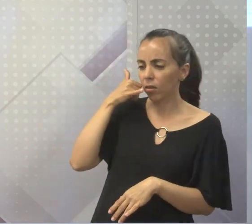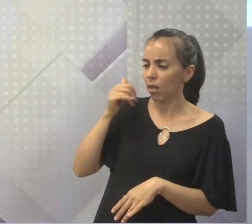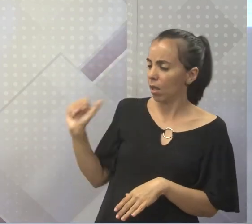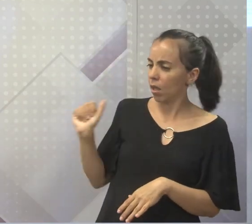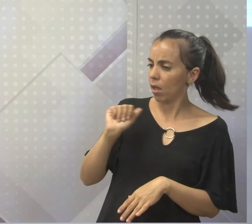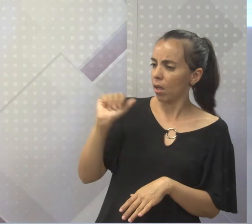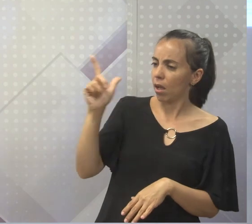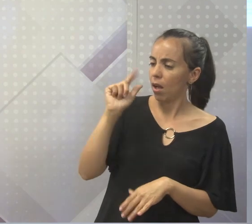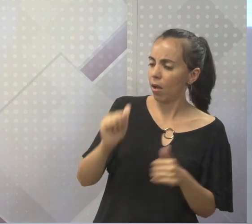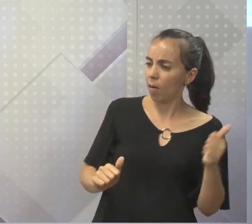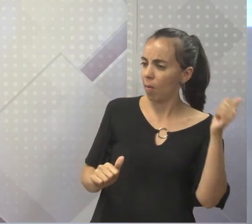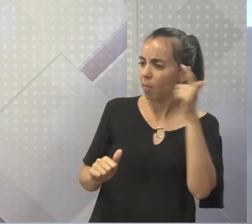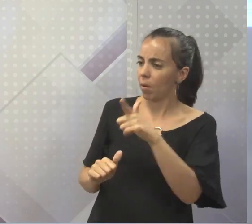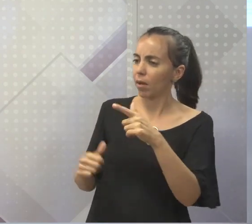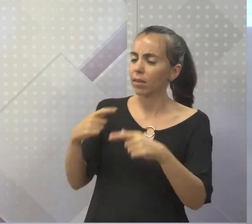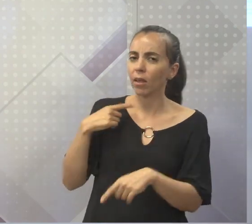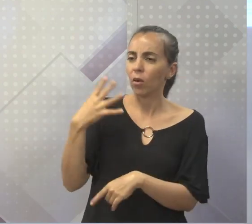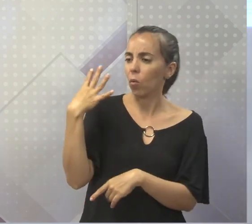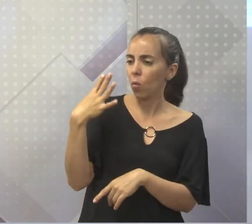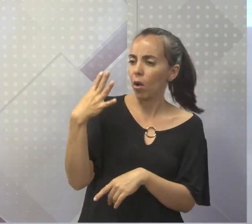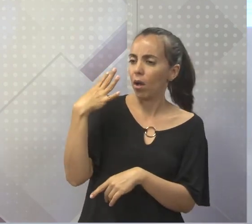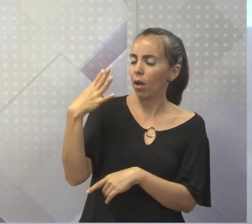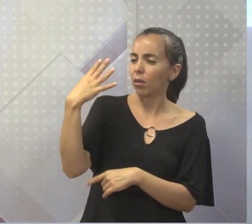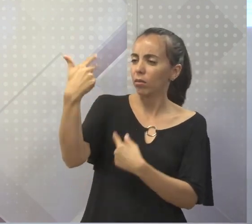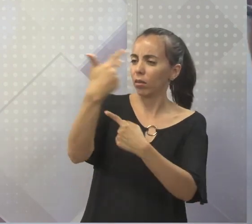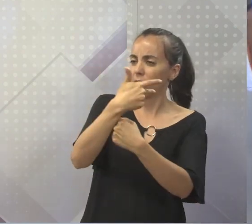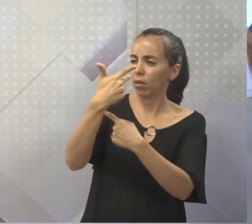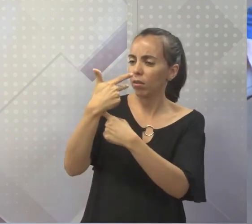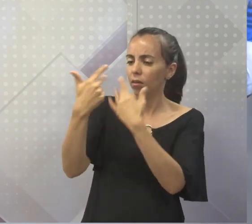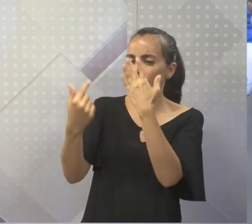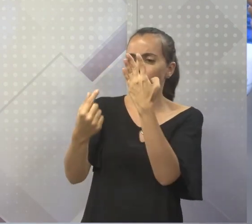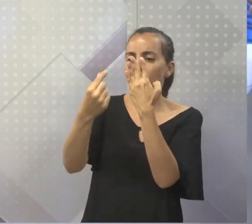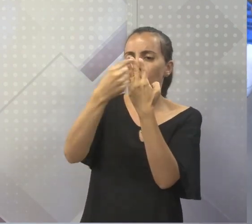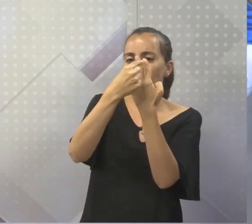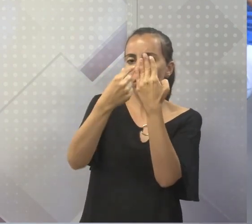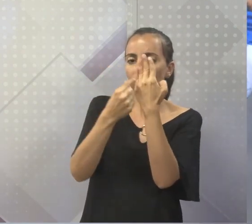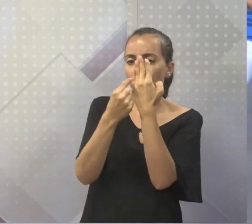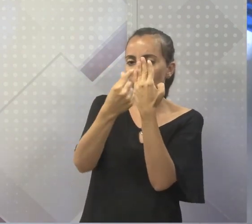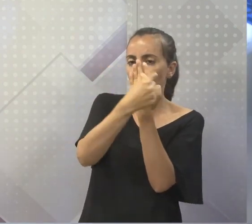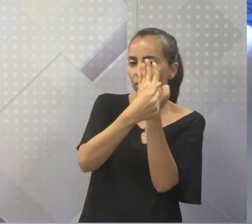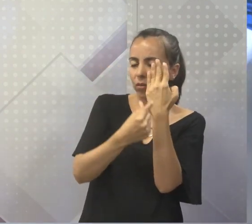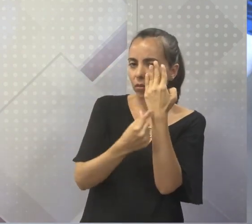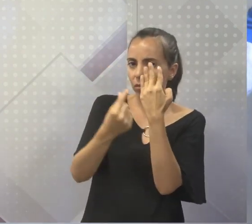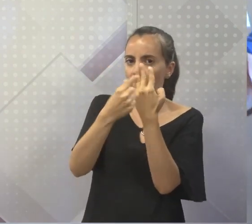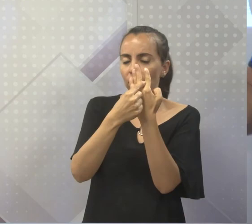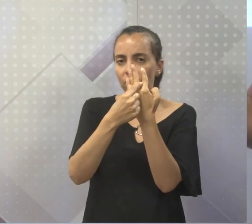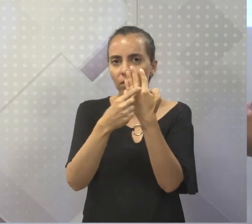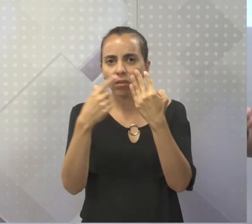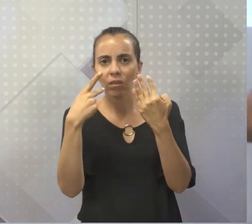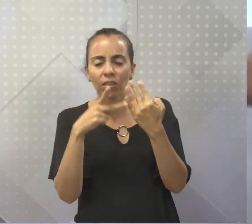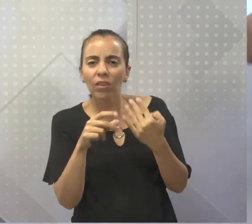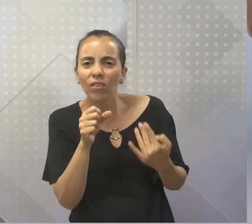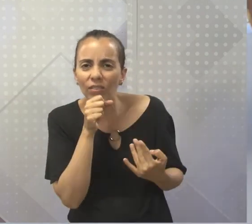e o do meu pai tem 4 câmeras Aí sim vê se você for feio velho